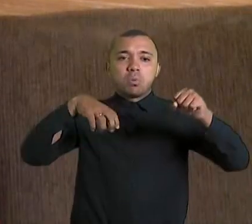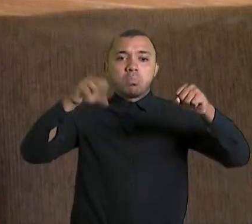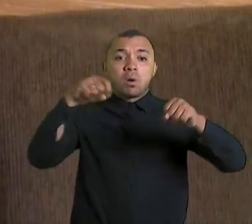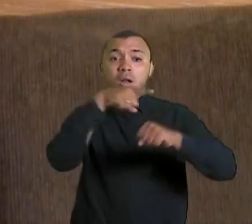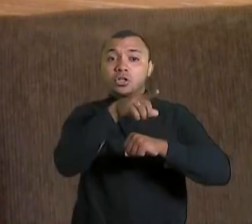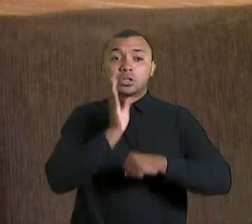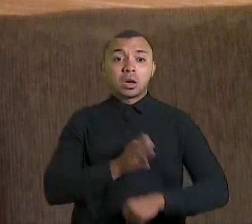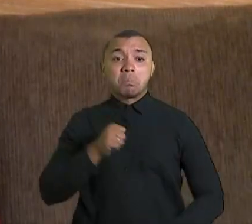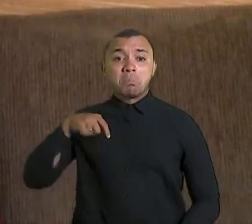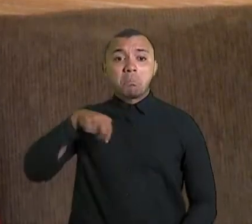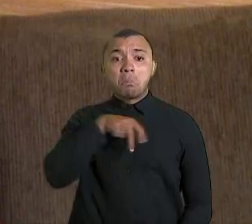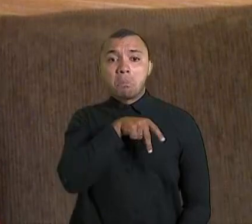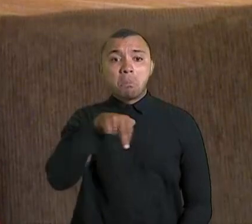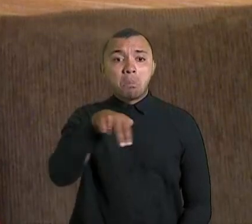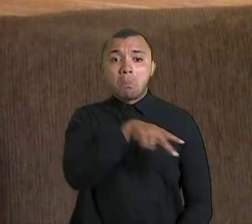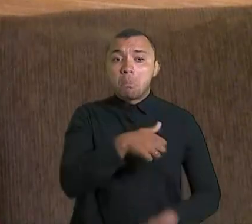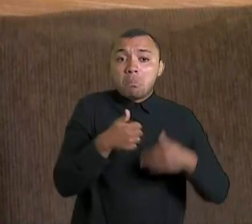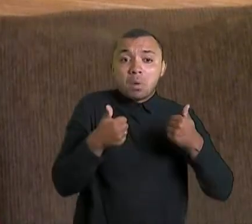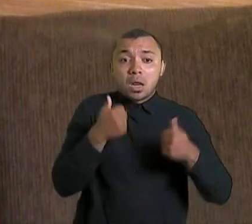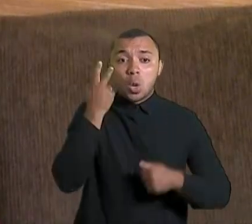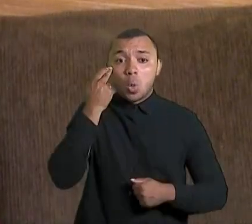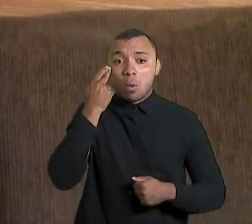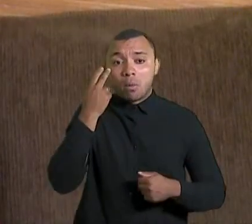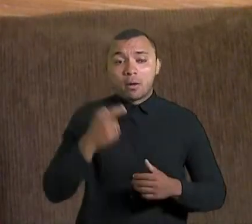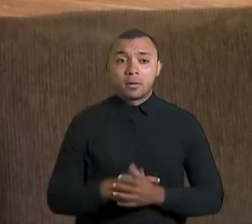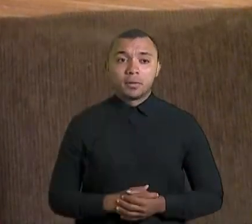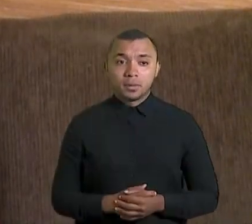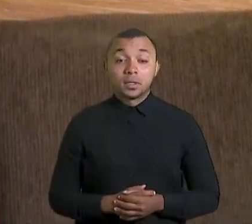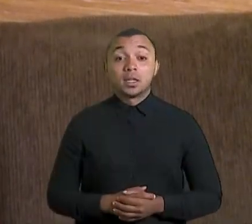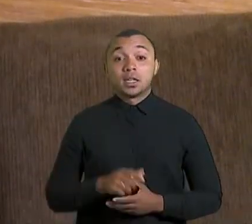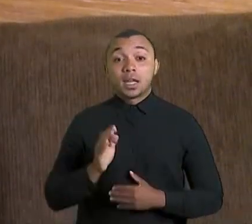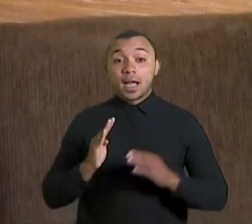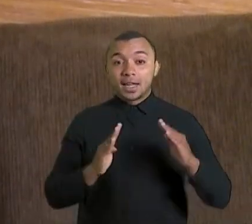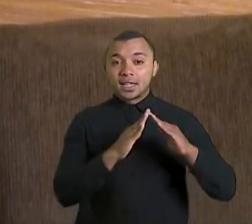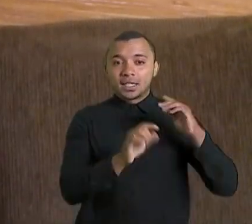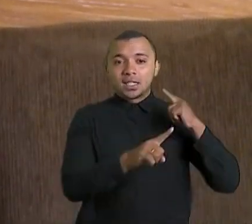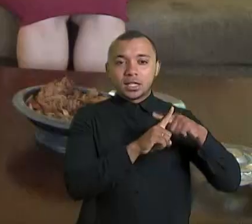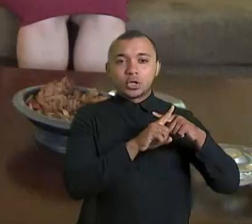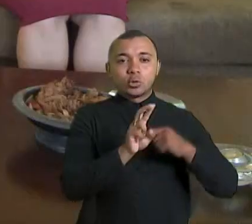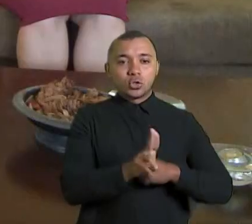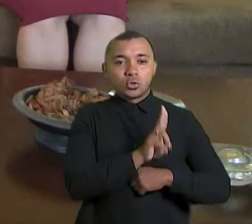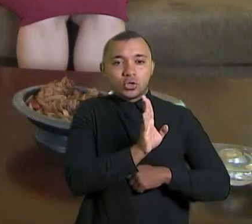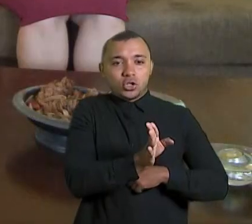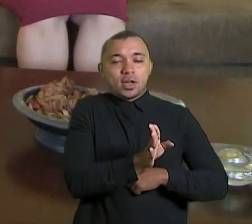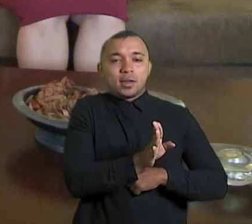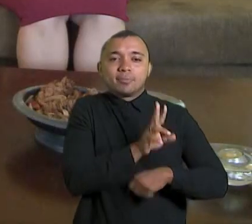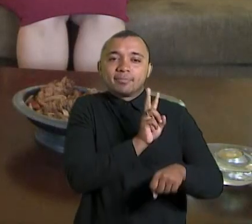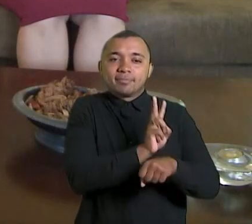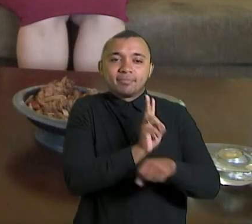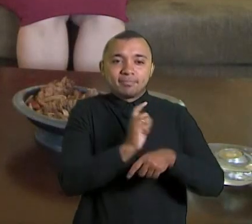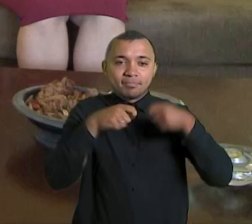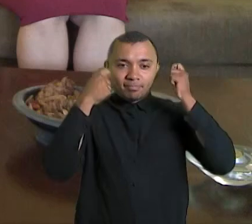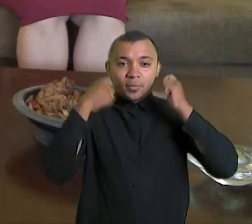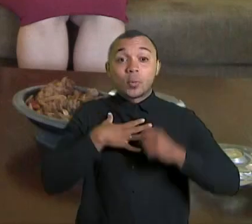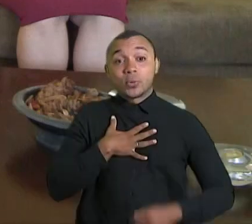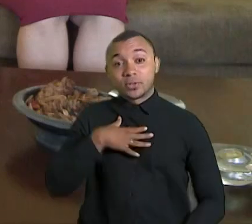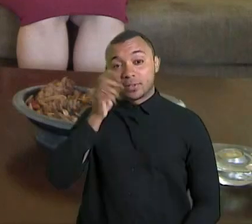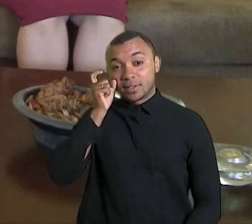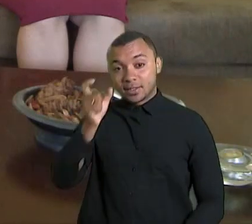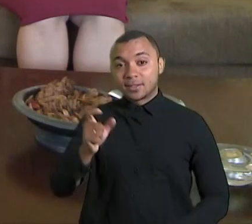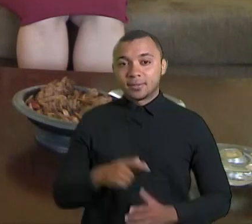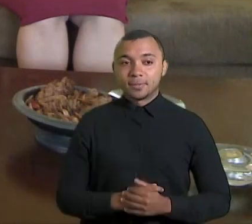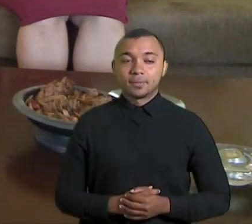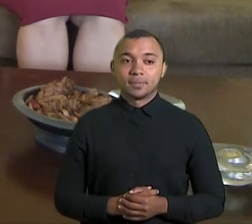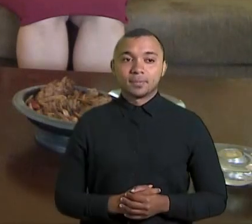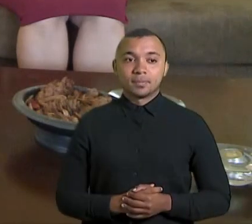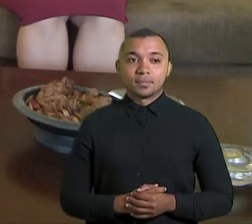eventos da igreja, fizeram essa dinâmica, né, de usar vendas. Eu acho muito interessante. Muito bom.